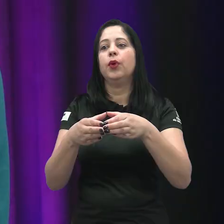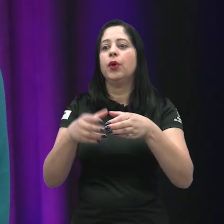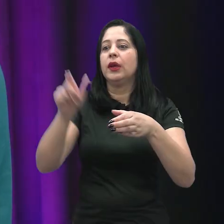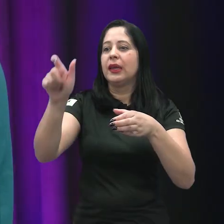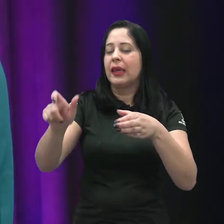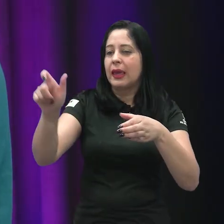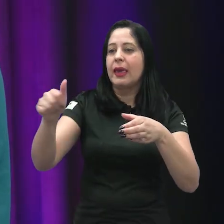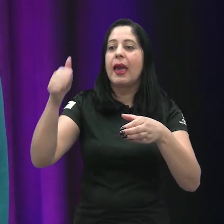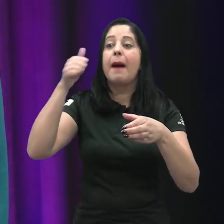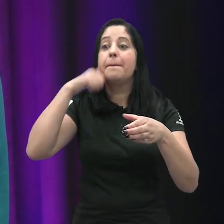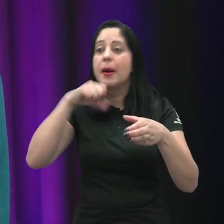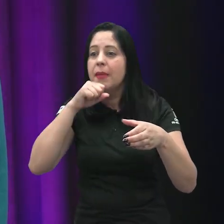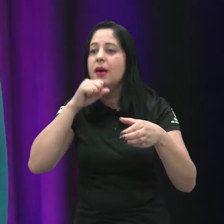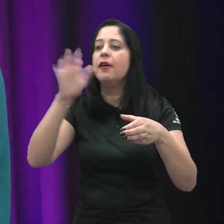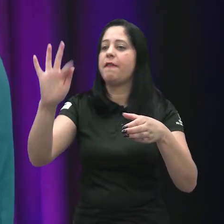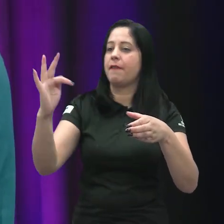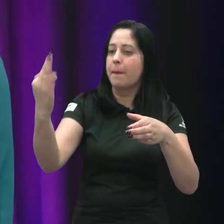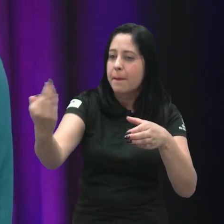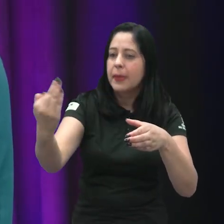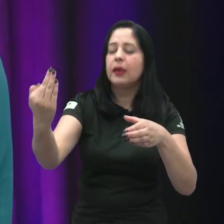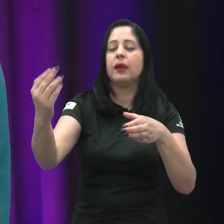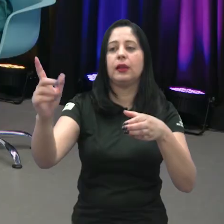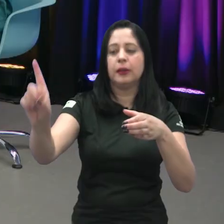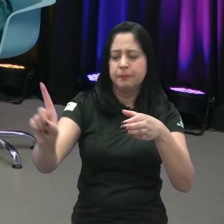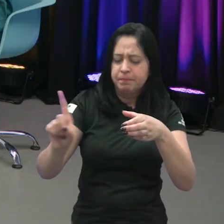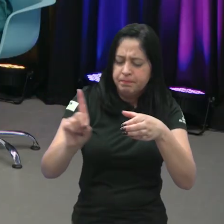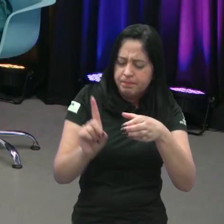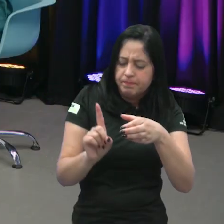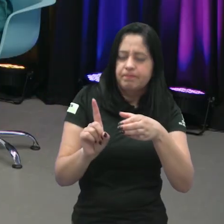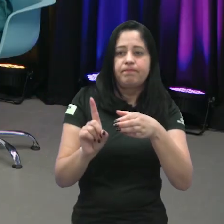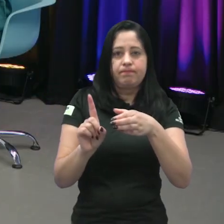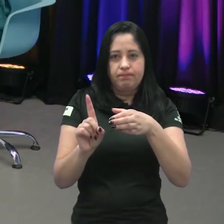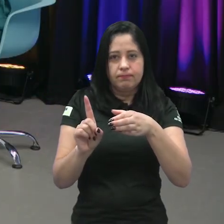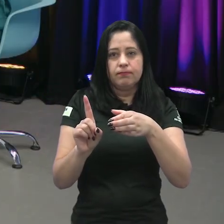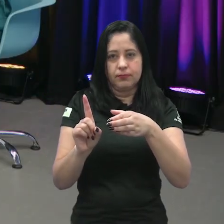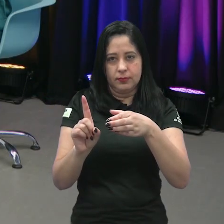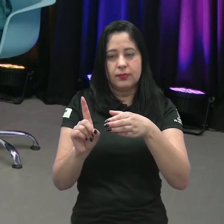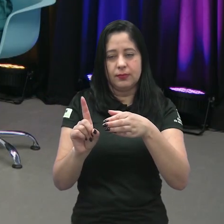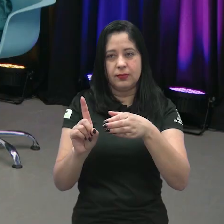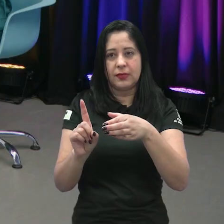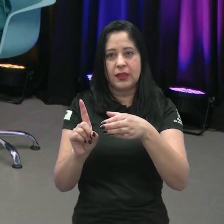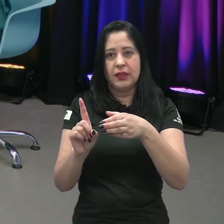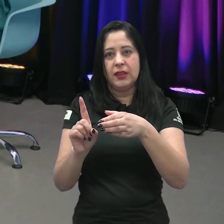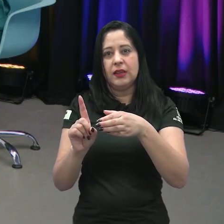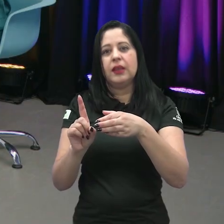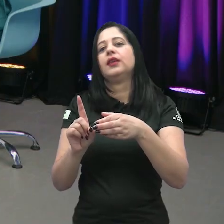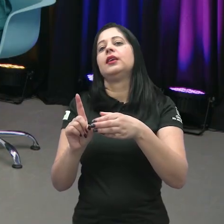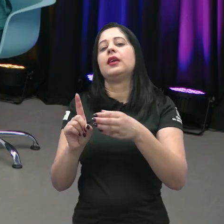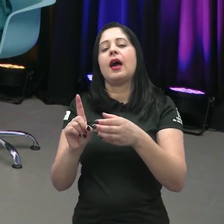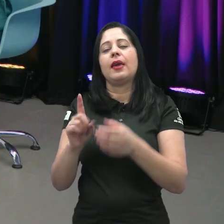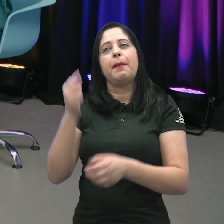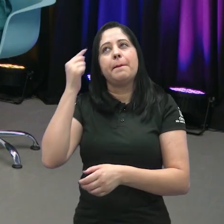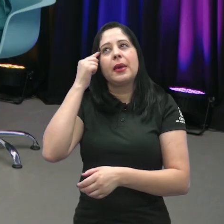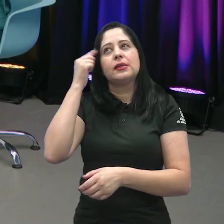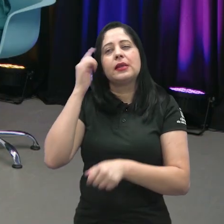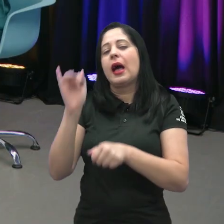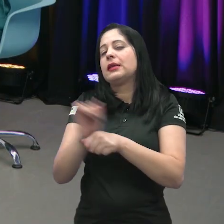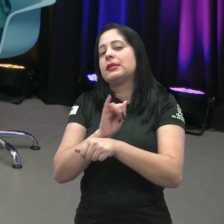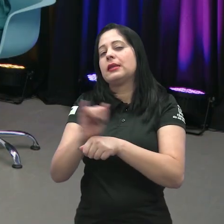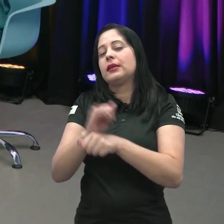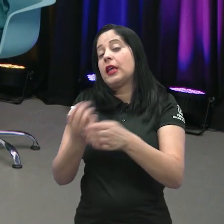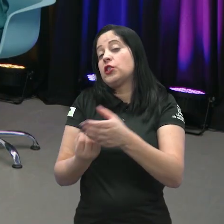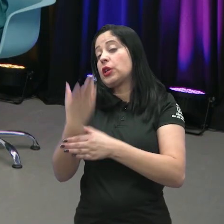a própria mãe, a própria família que está à frente da dor, e entender essa dor talvez traga uma forma melhor